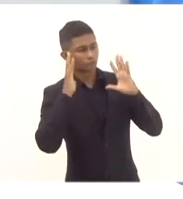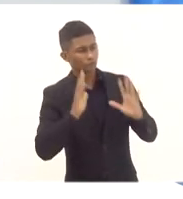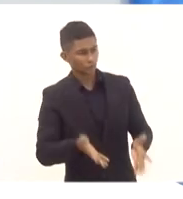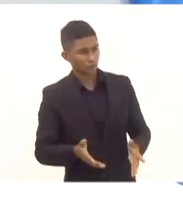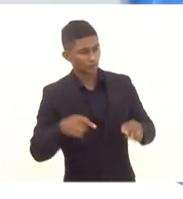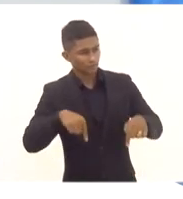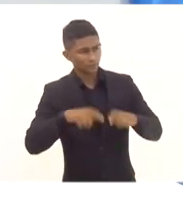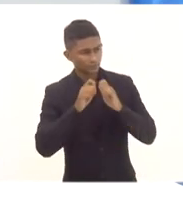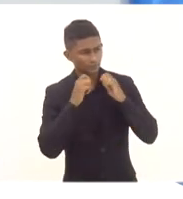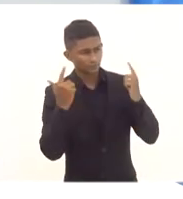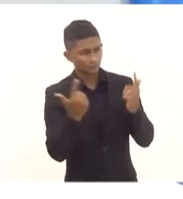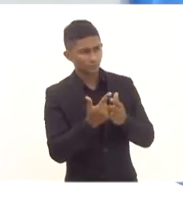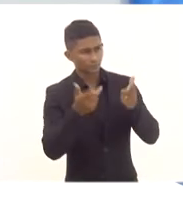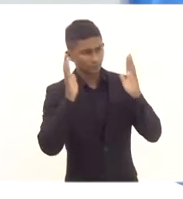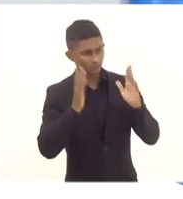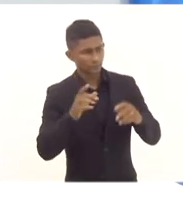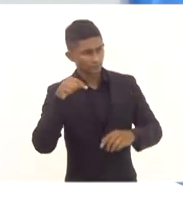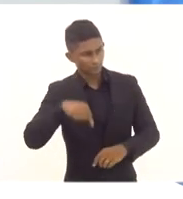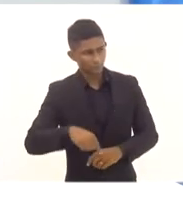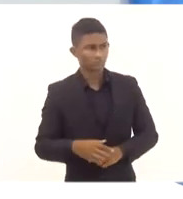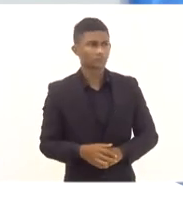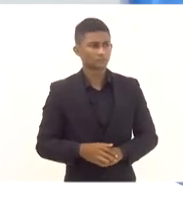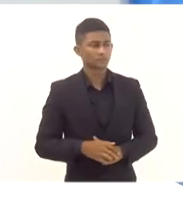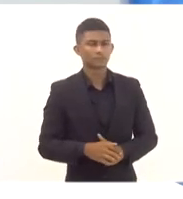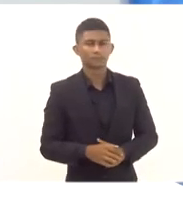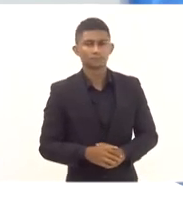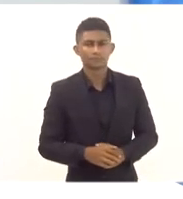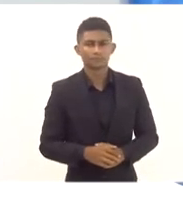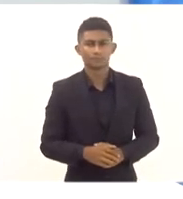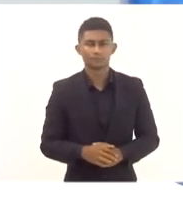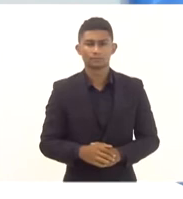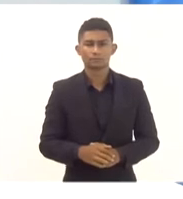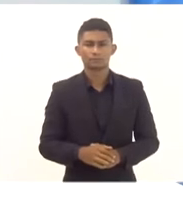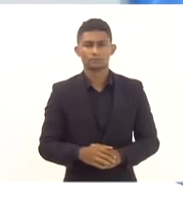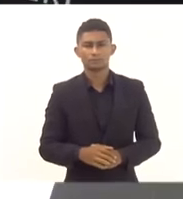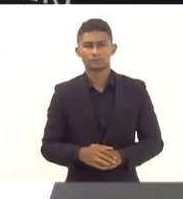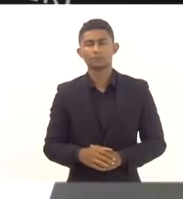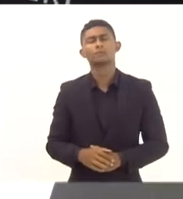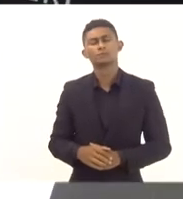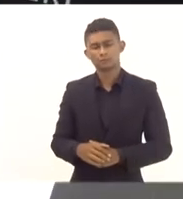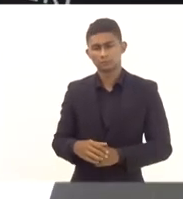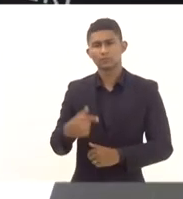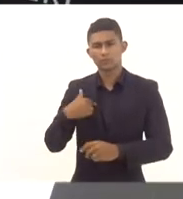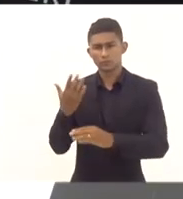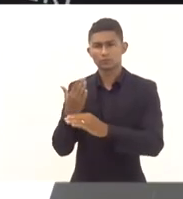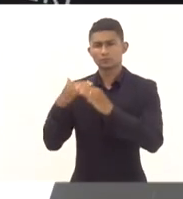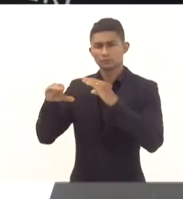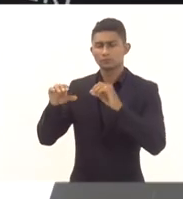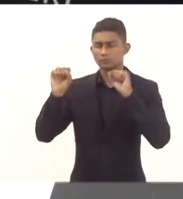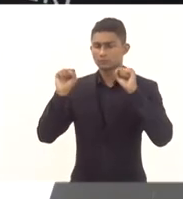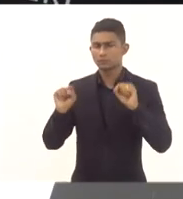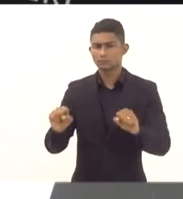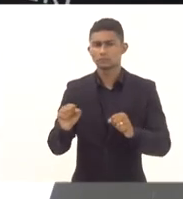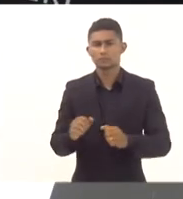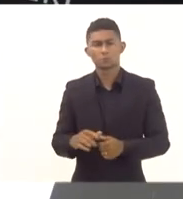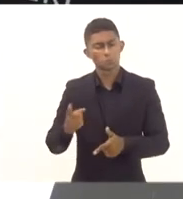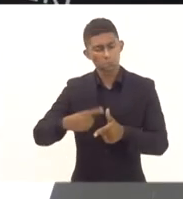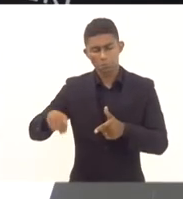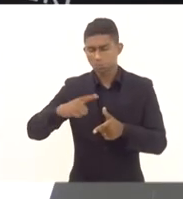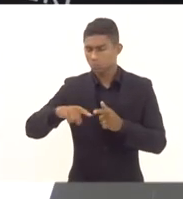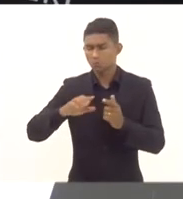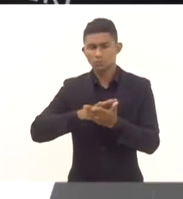para a Assembleia Legislativa do Estado Eu posso enviar sem problema algum